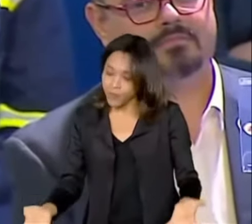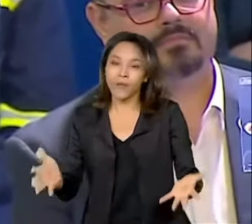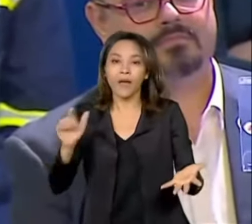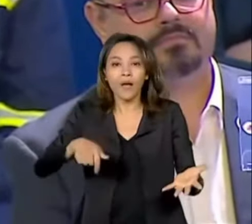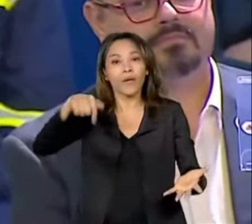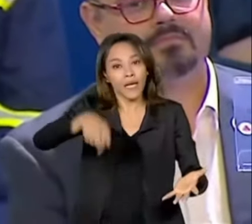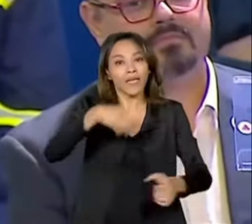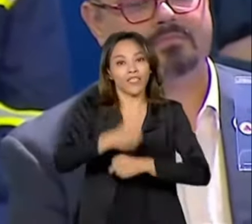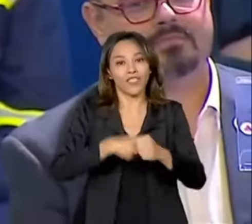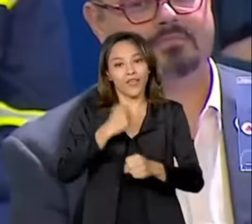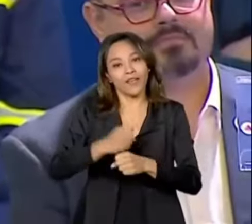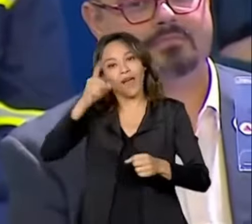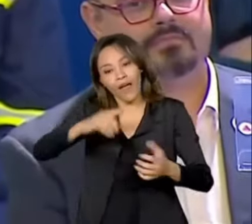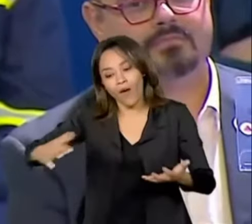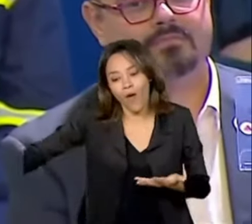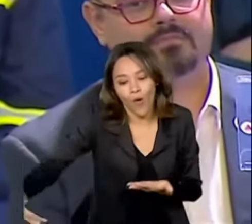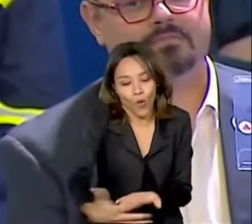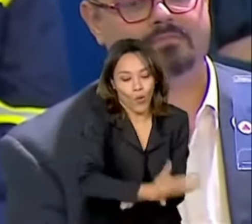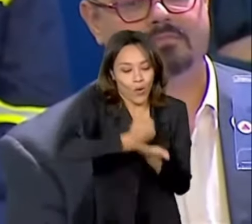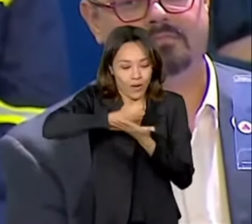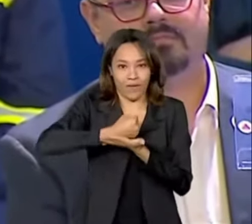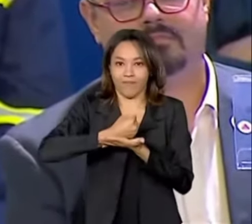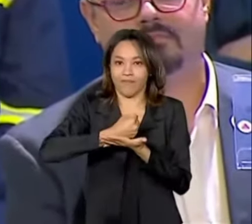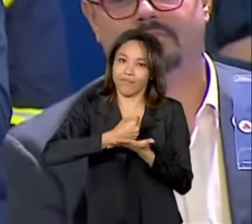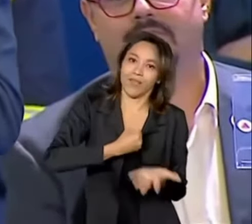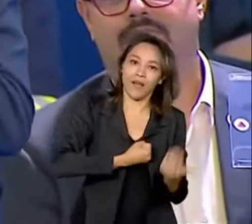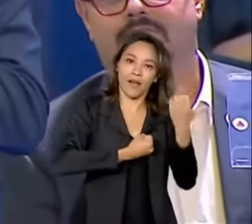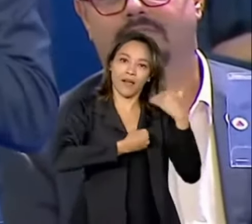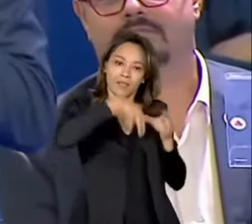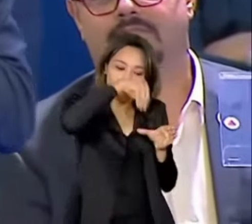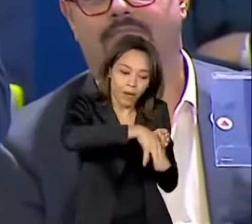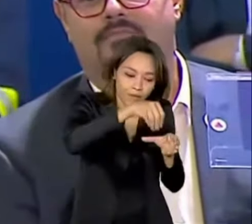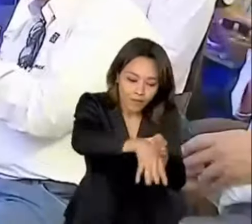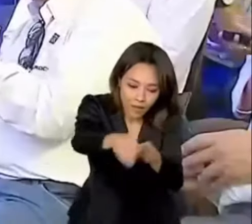gente colher as coisas que foram plantadas. E